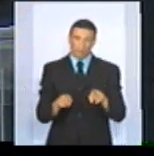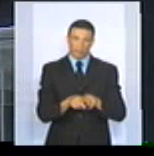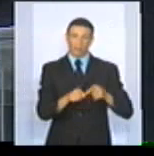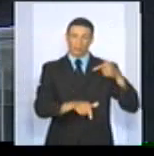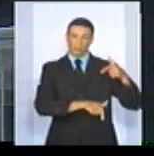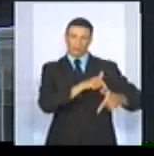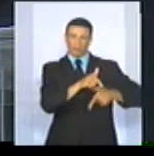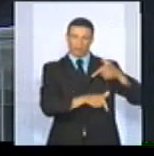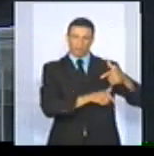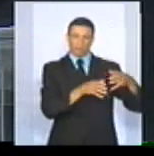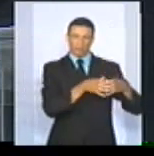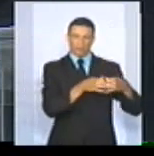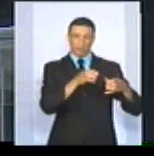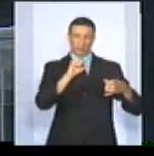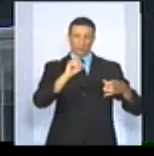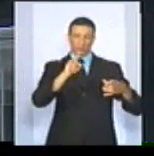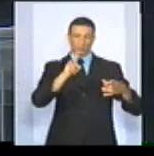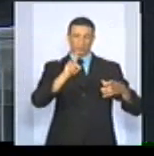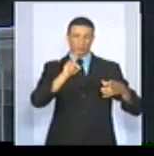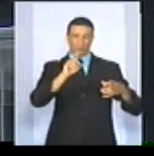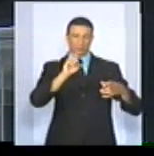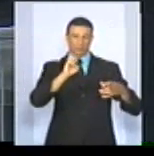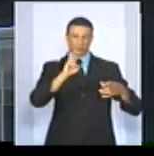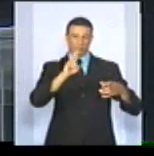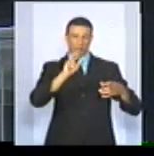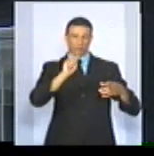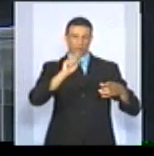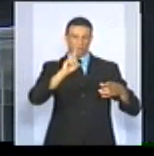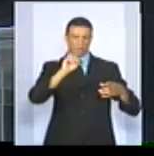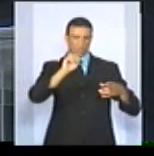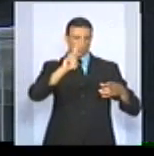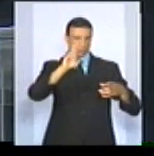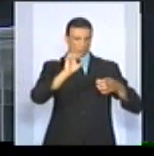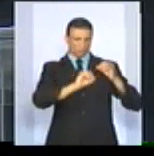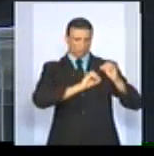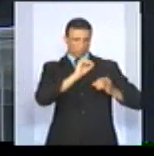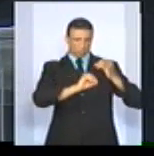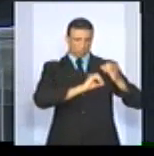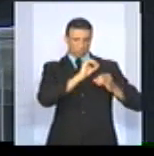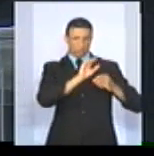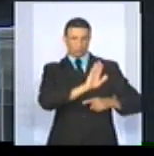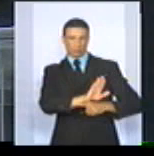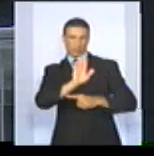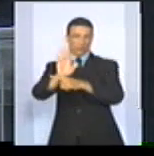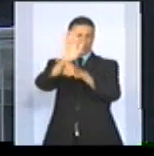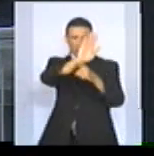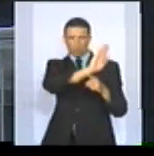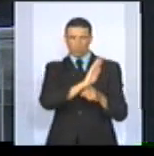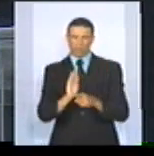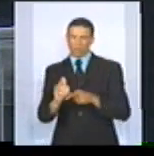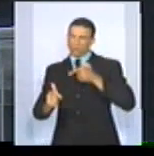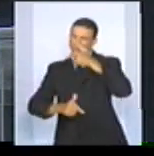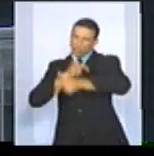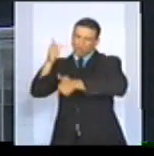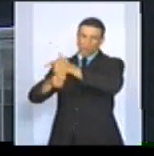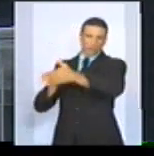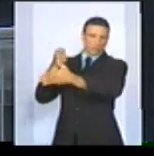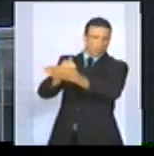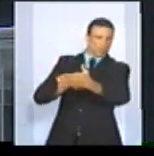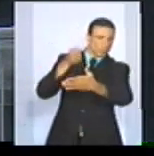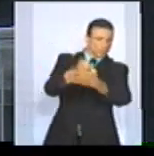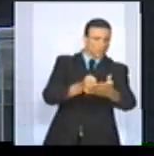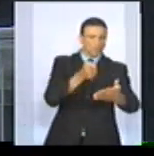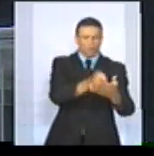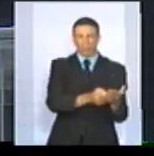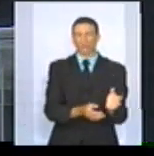de mais de 100 canais, e desses 4 serão destinados aos programadores independentes. Nesse caso, a conquista também é